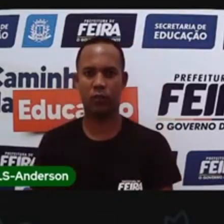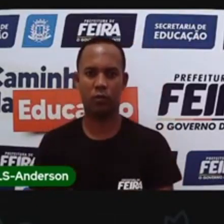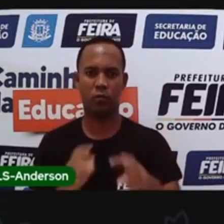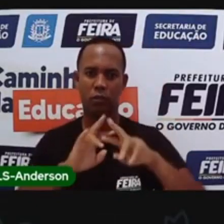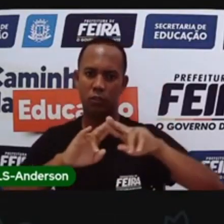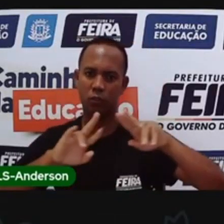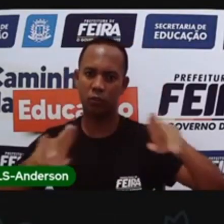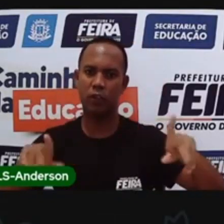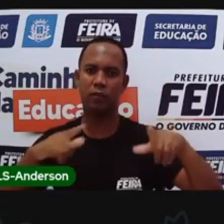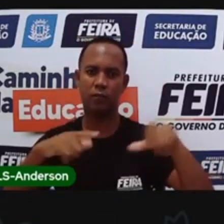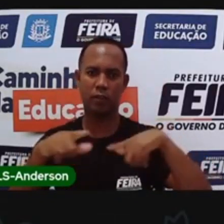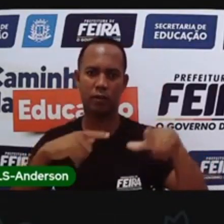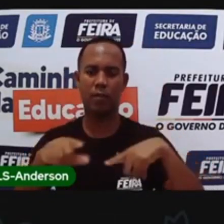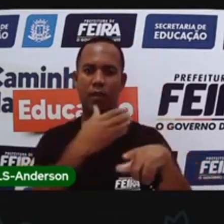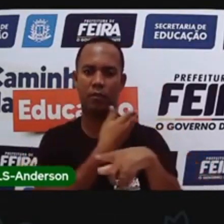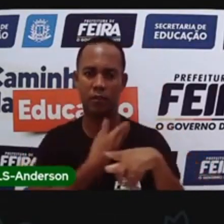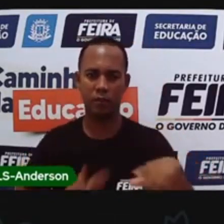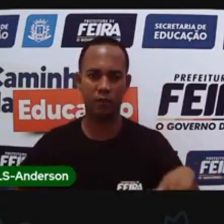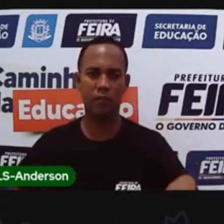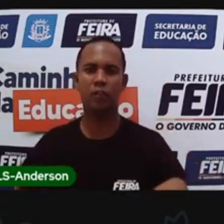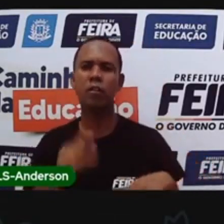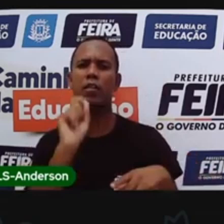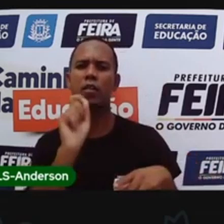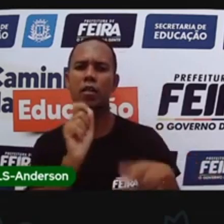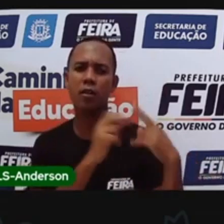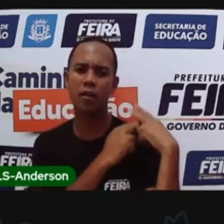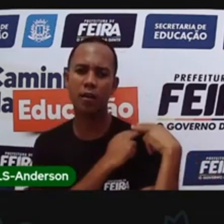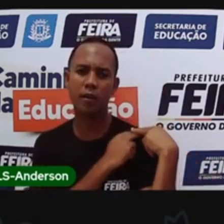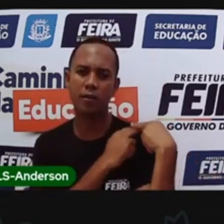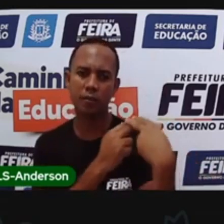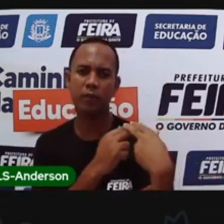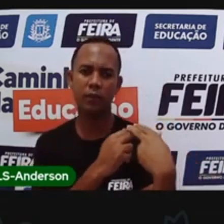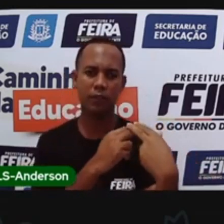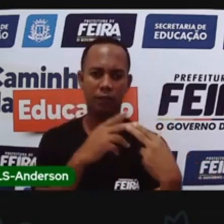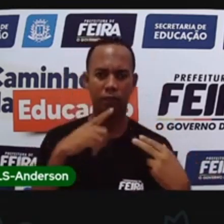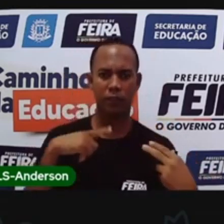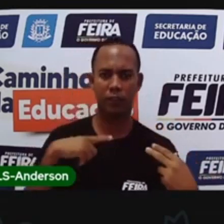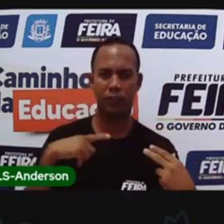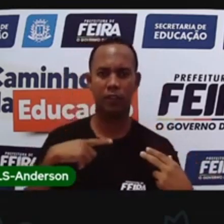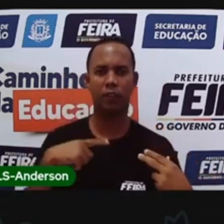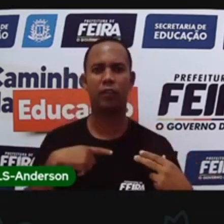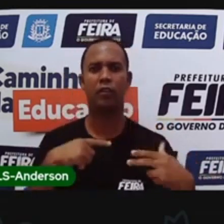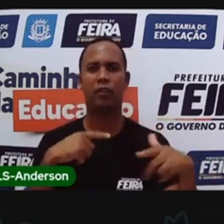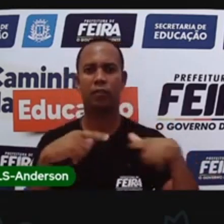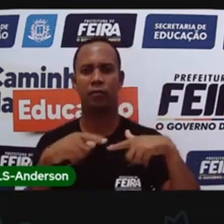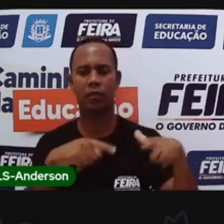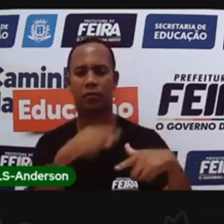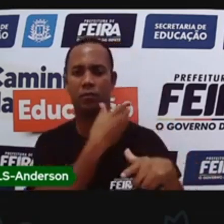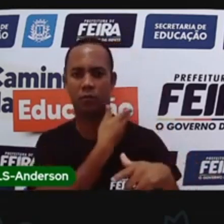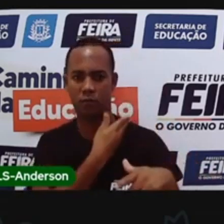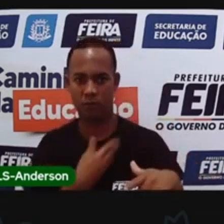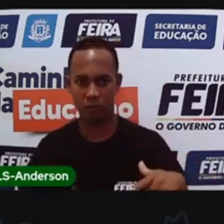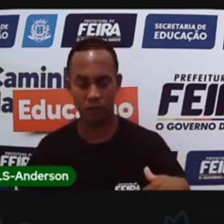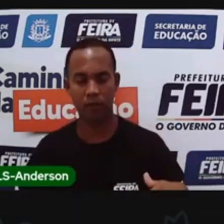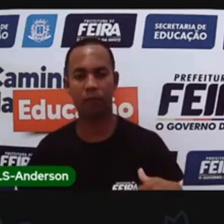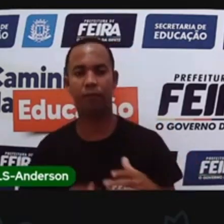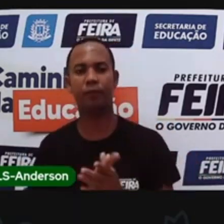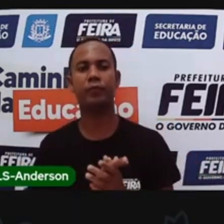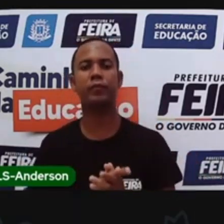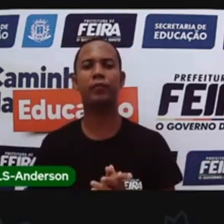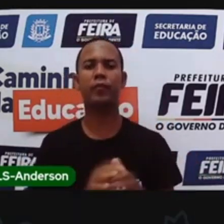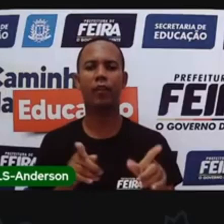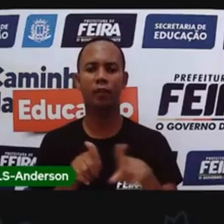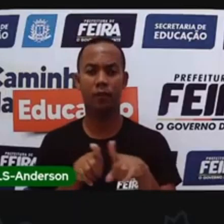serviços públicos, já falou quem são os responsáveis por garantir esses serviços públicos para vocês, né? A